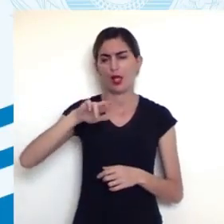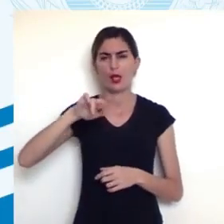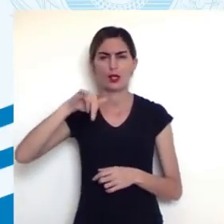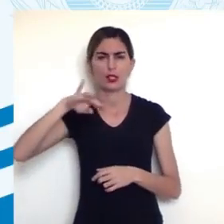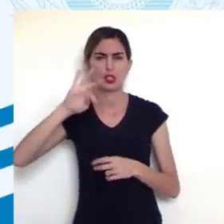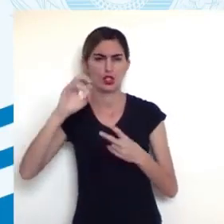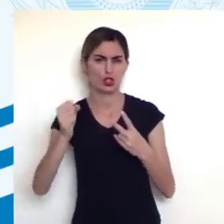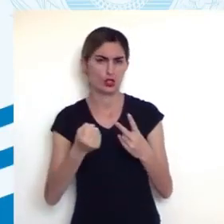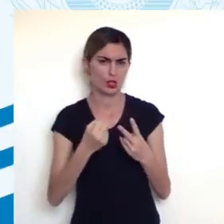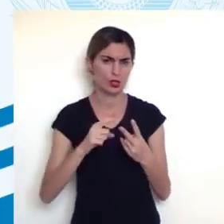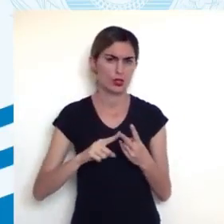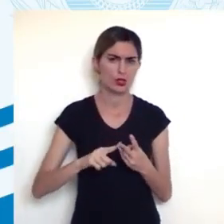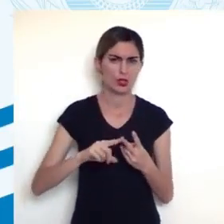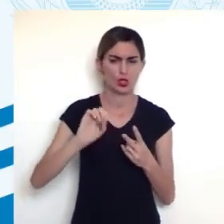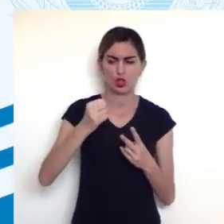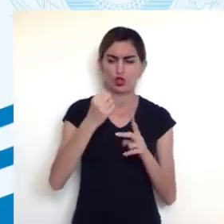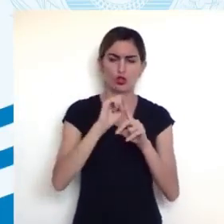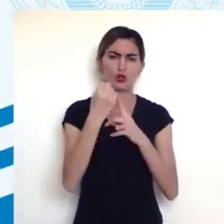anarquistas,